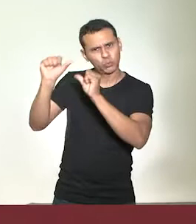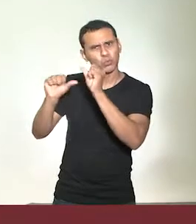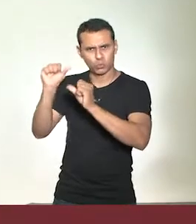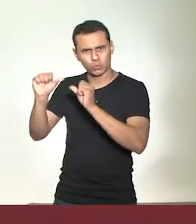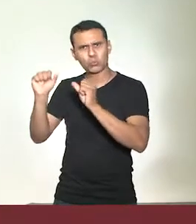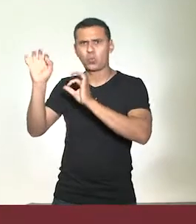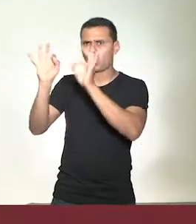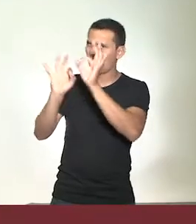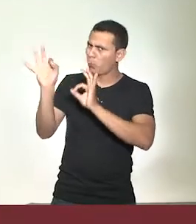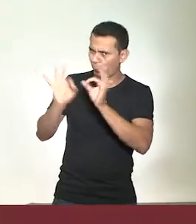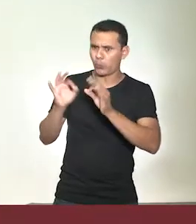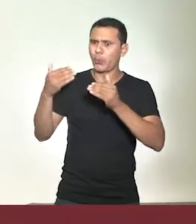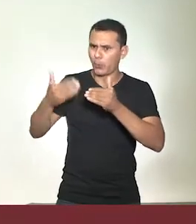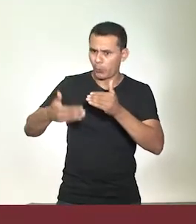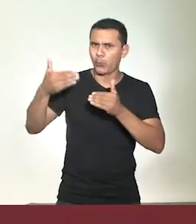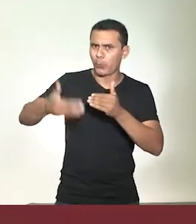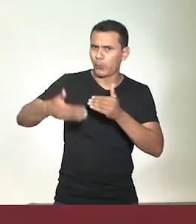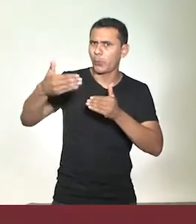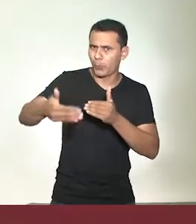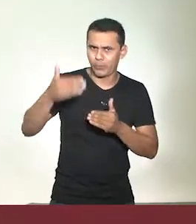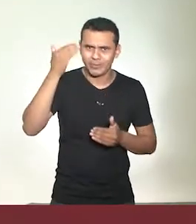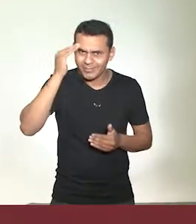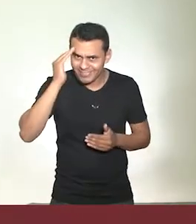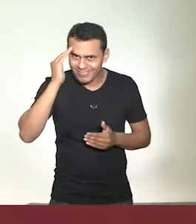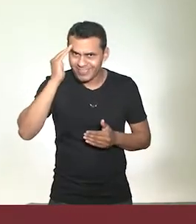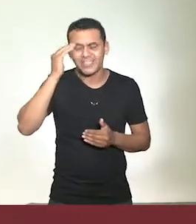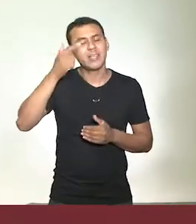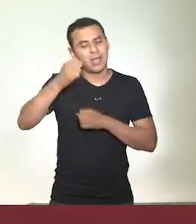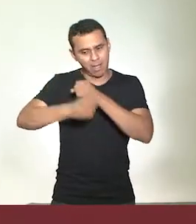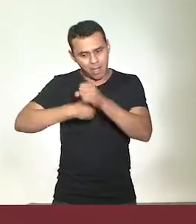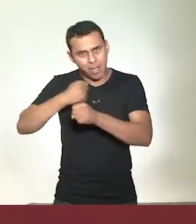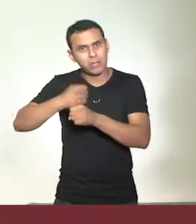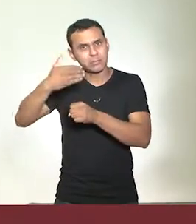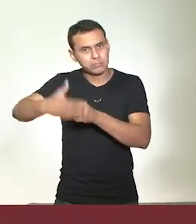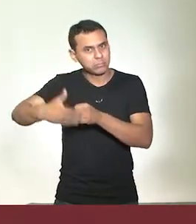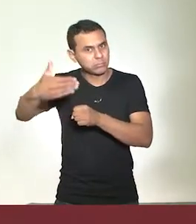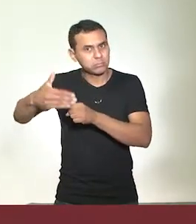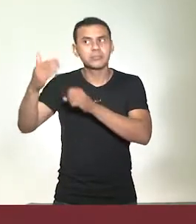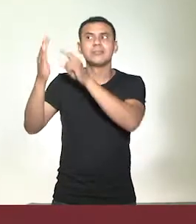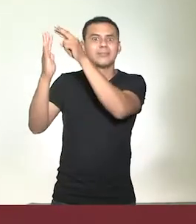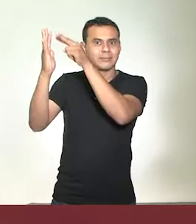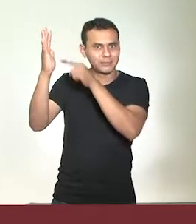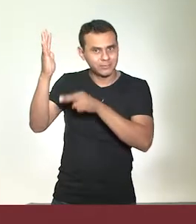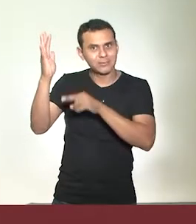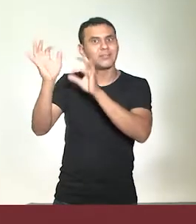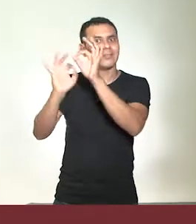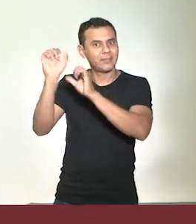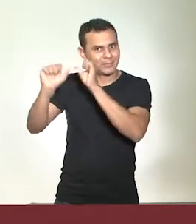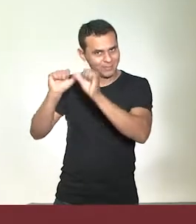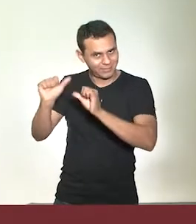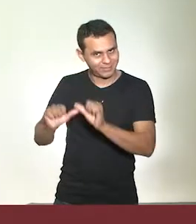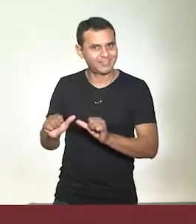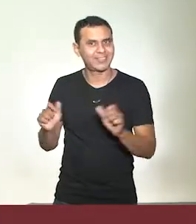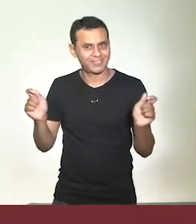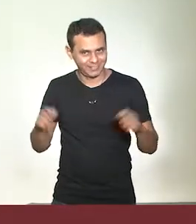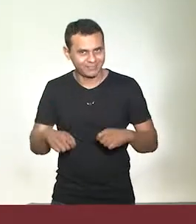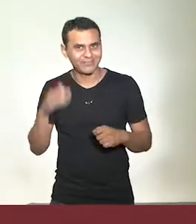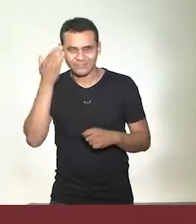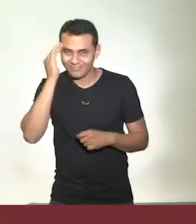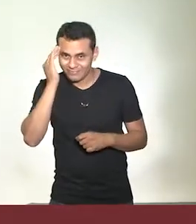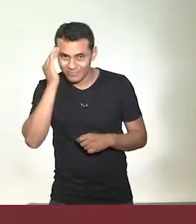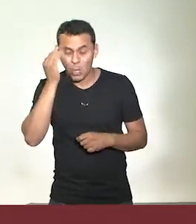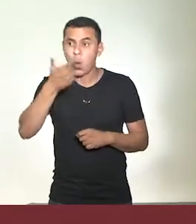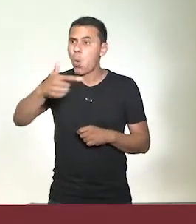duplo nele o que aconteceu no decorrer do ano de 2001 para que aquele projeto não tenha ocorrido né e a gente